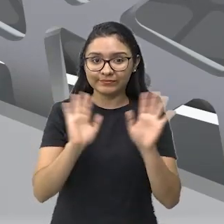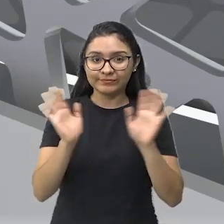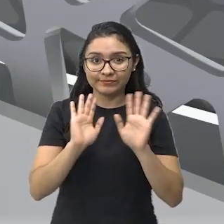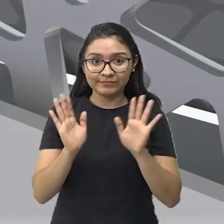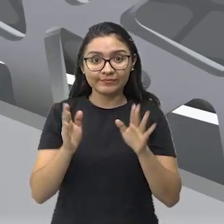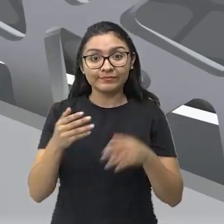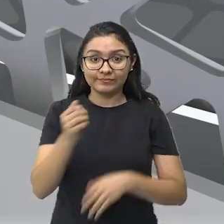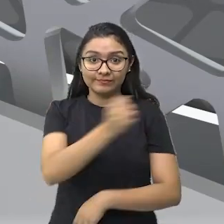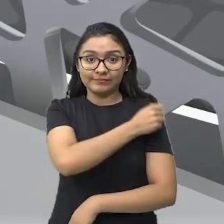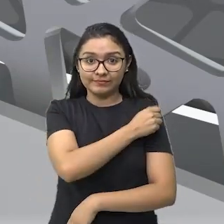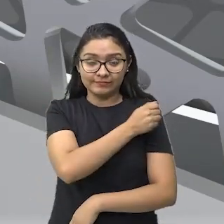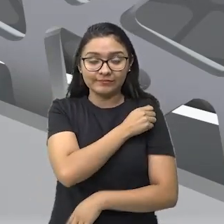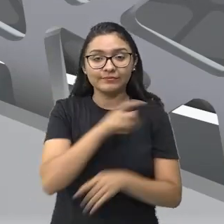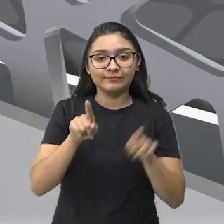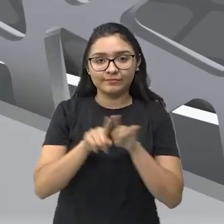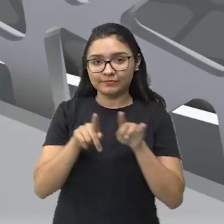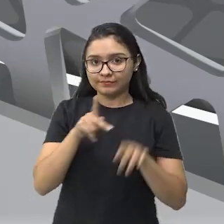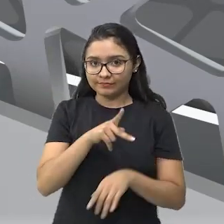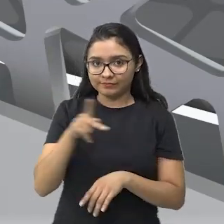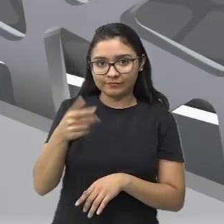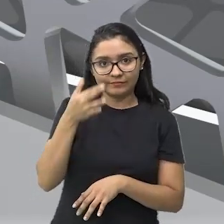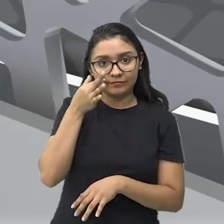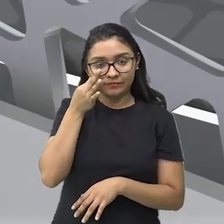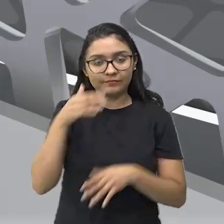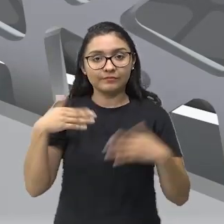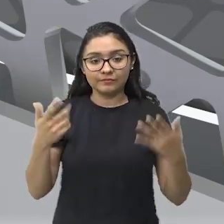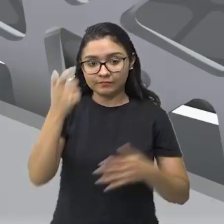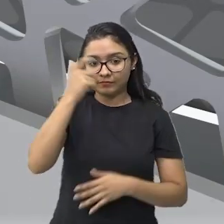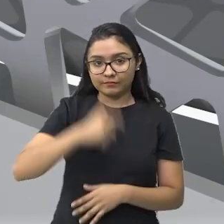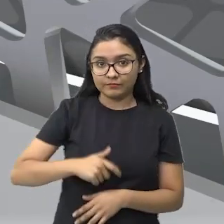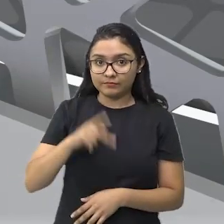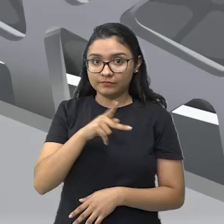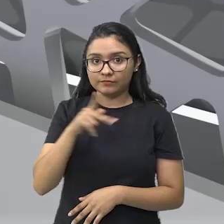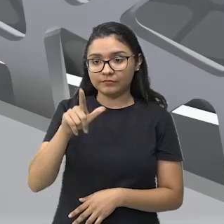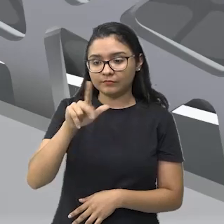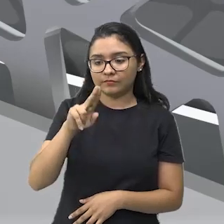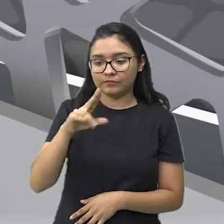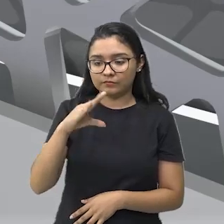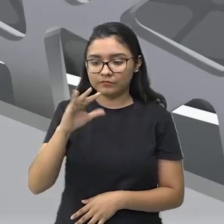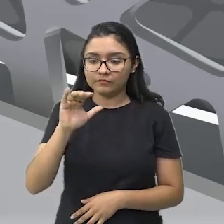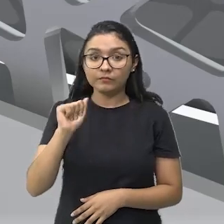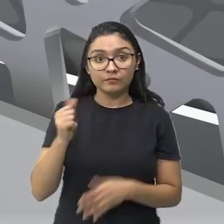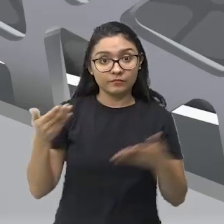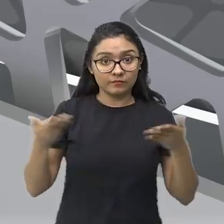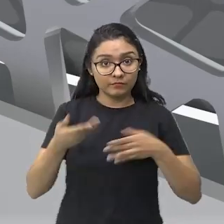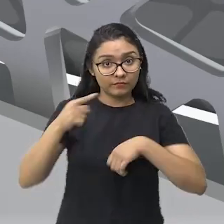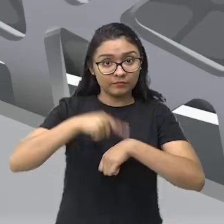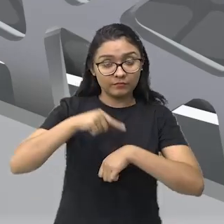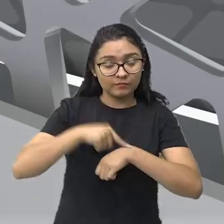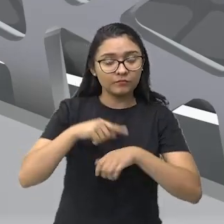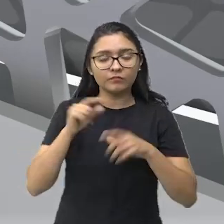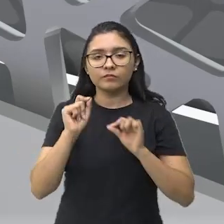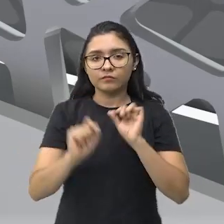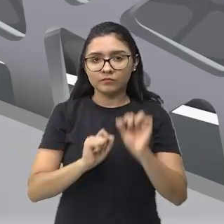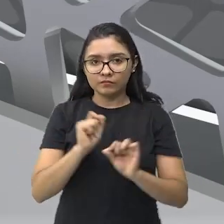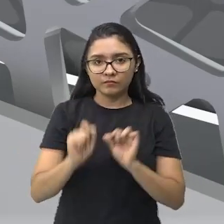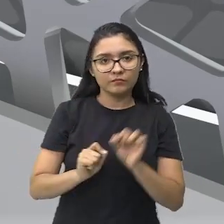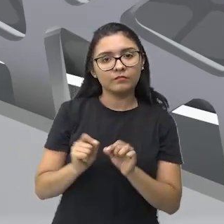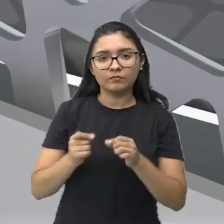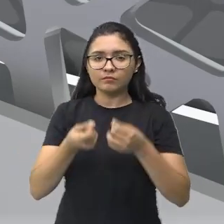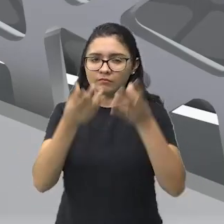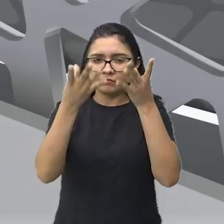queridos estudantes e professores presenciais. Eu sou a professora Lúcia Santos e vou estar nesse momento com vocês, fazendo, né,